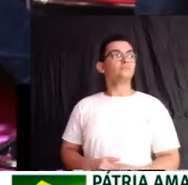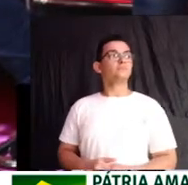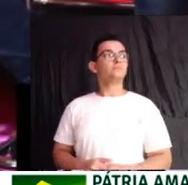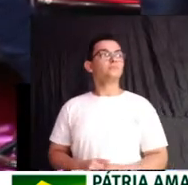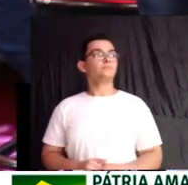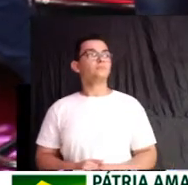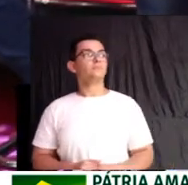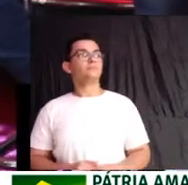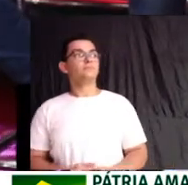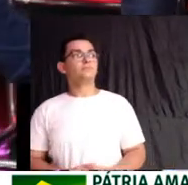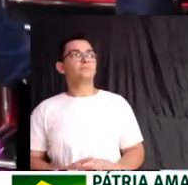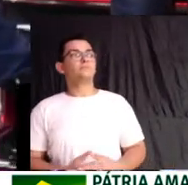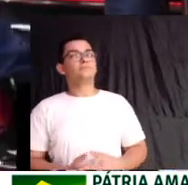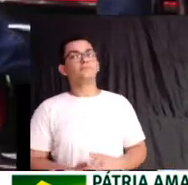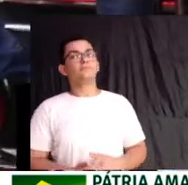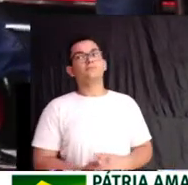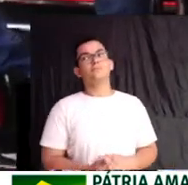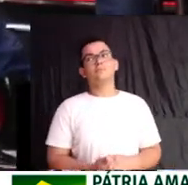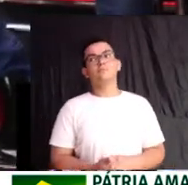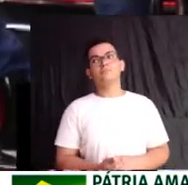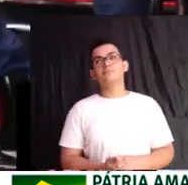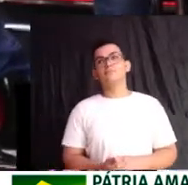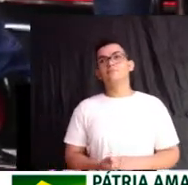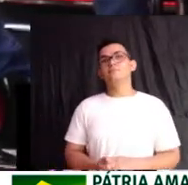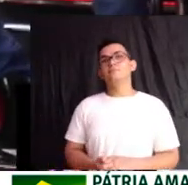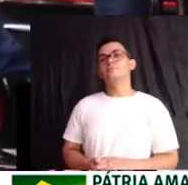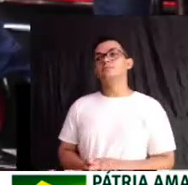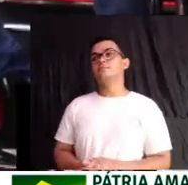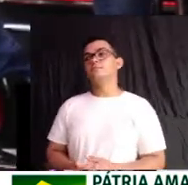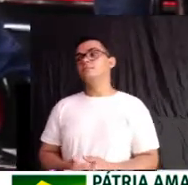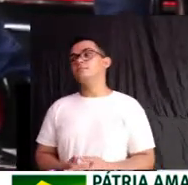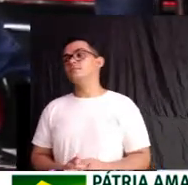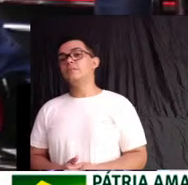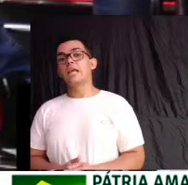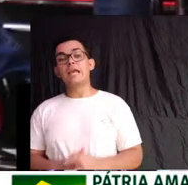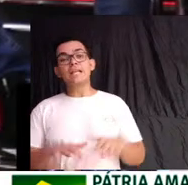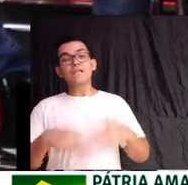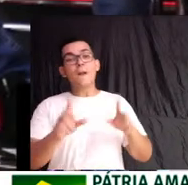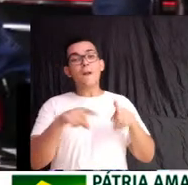It's bigger than you. You're not me.